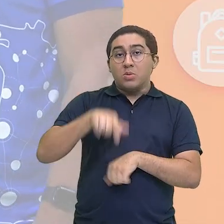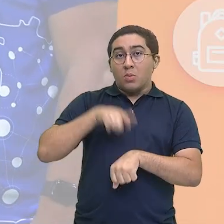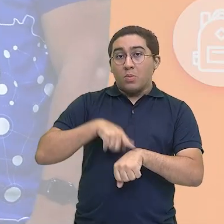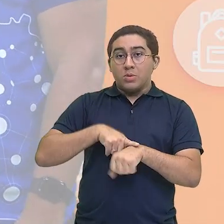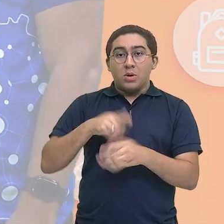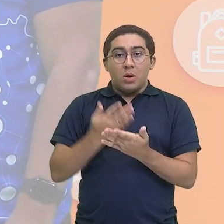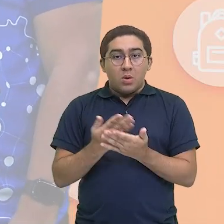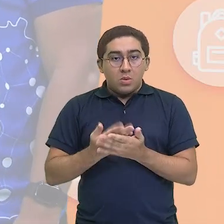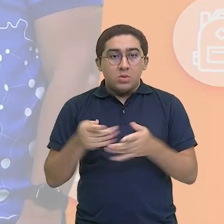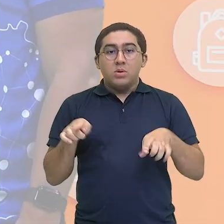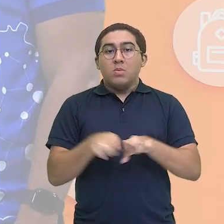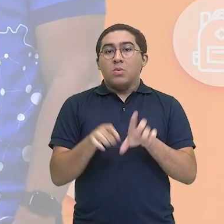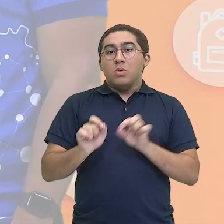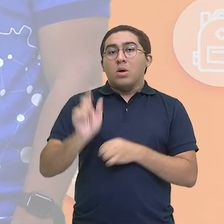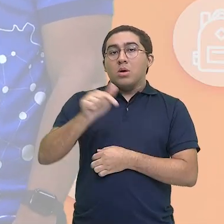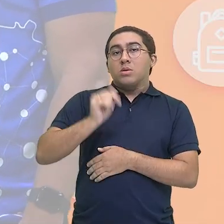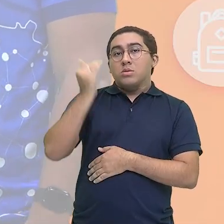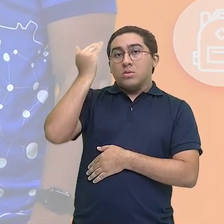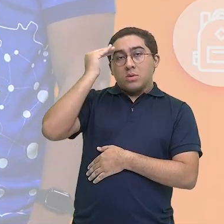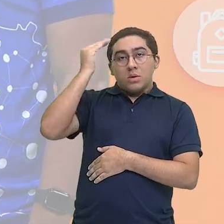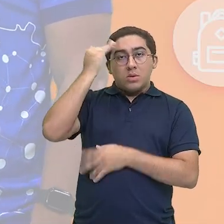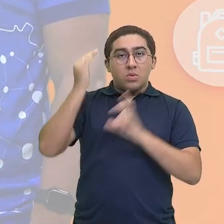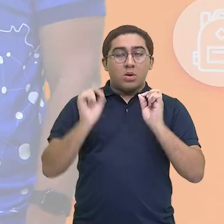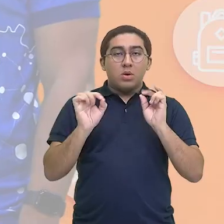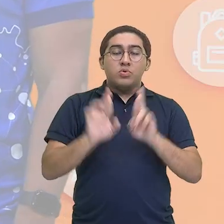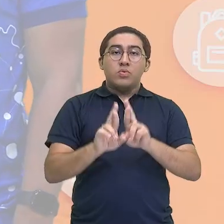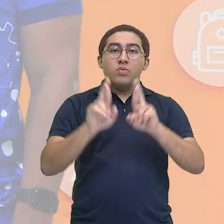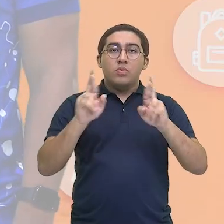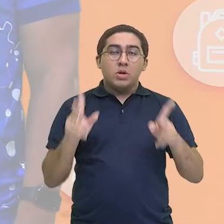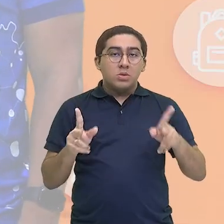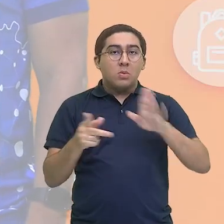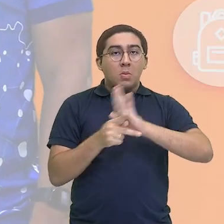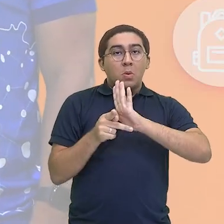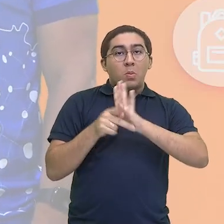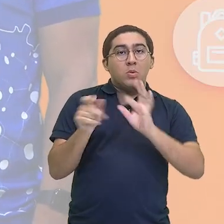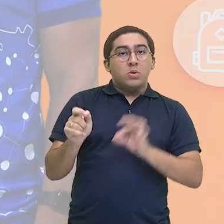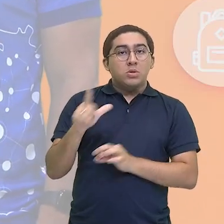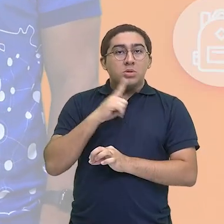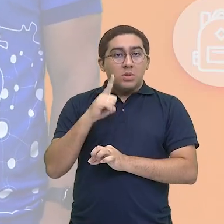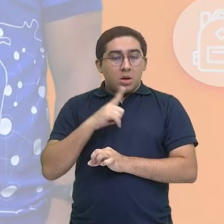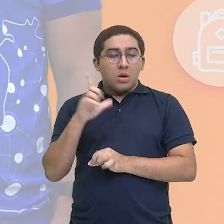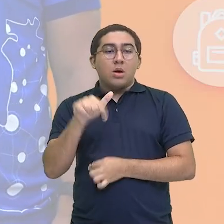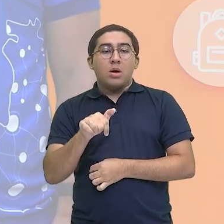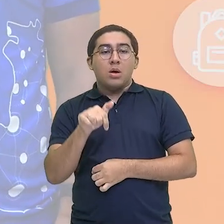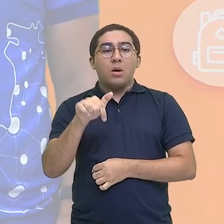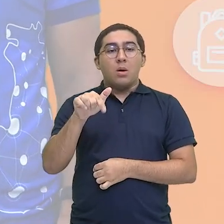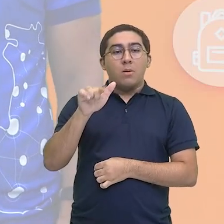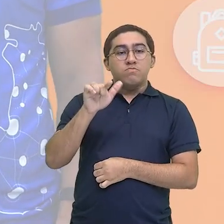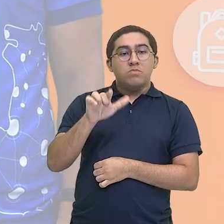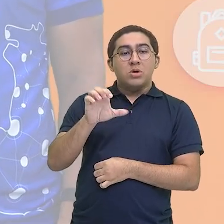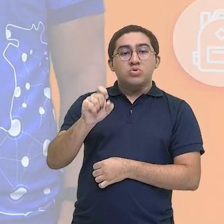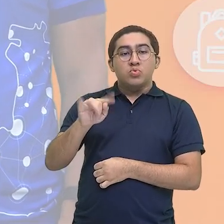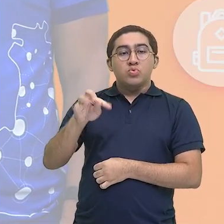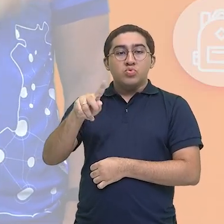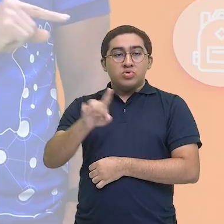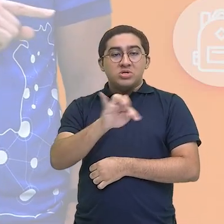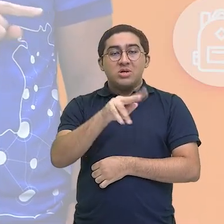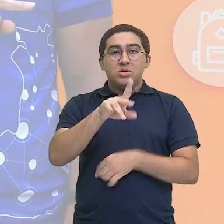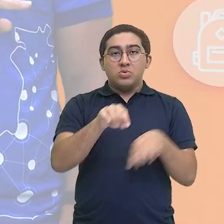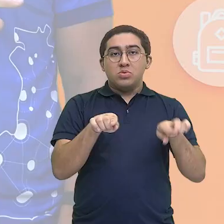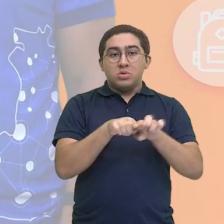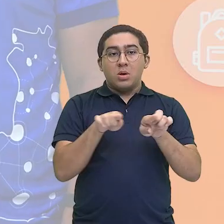aqui é compreender exatamente as diferenças entre os escudos cristalinos, as bacias sedimentares